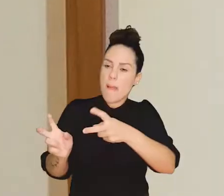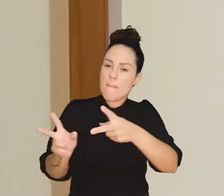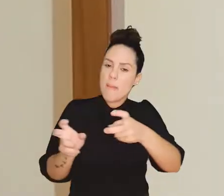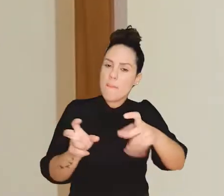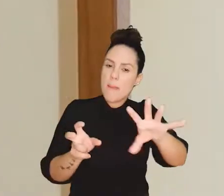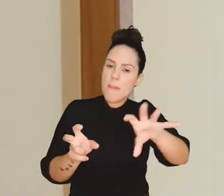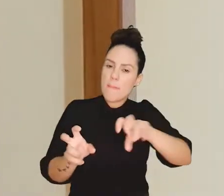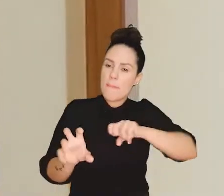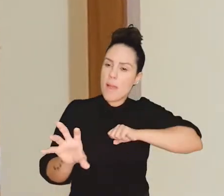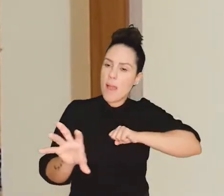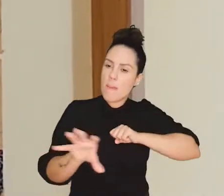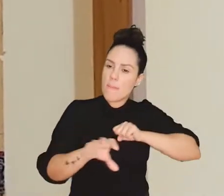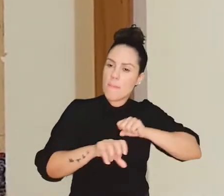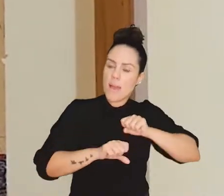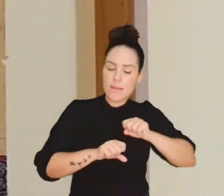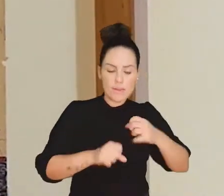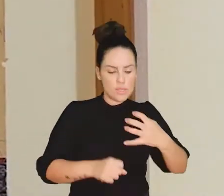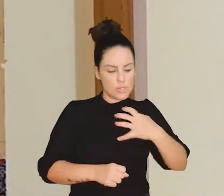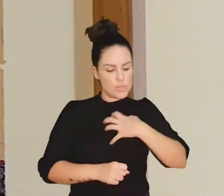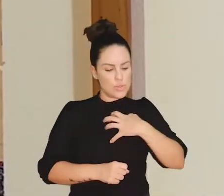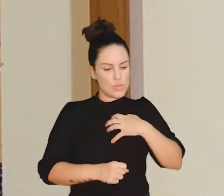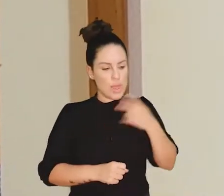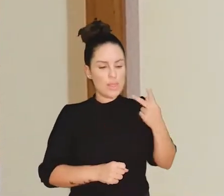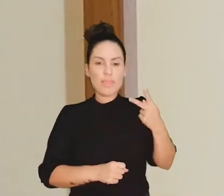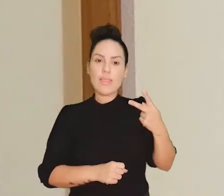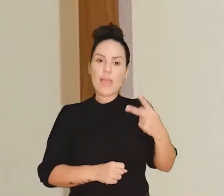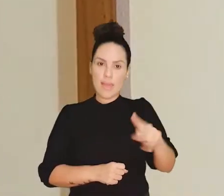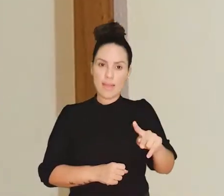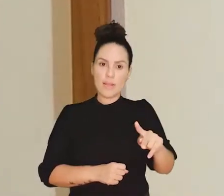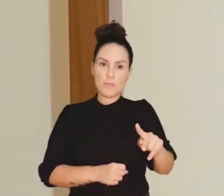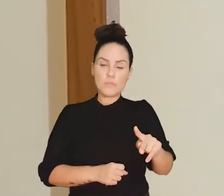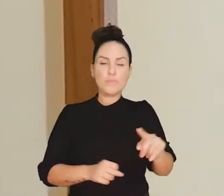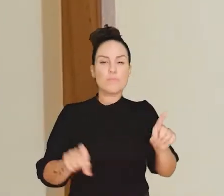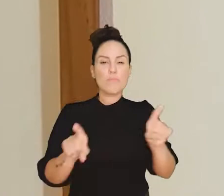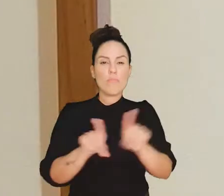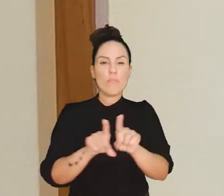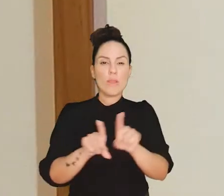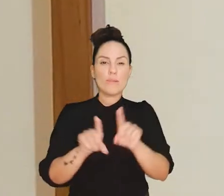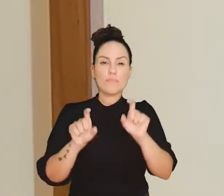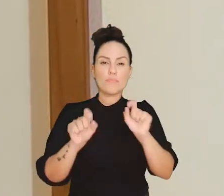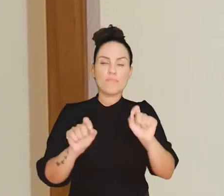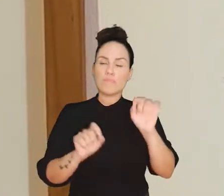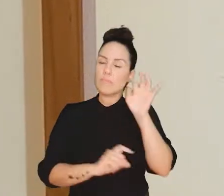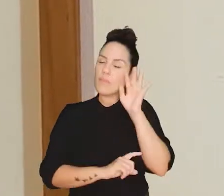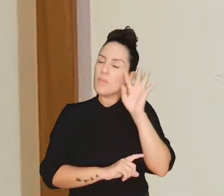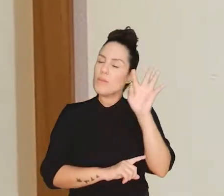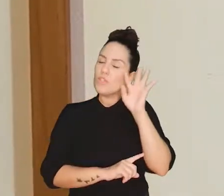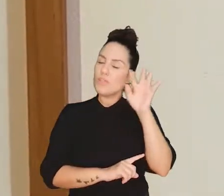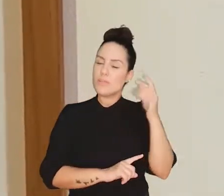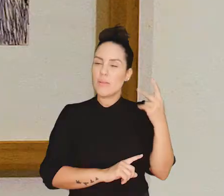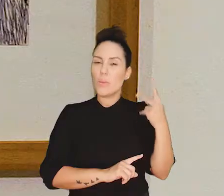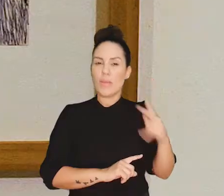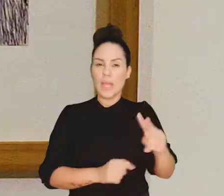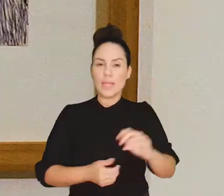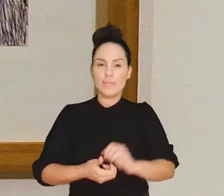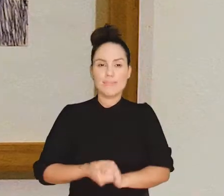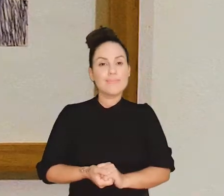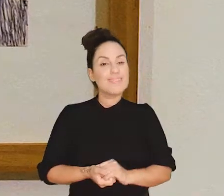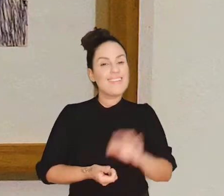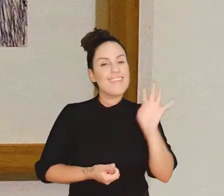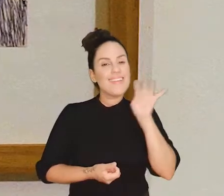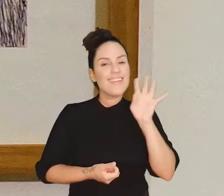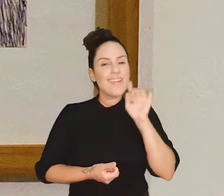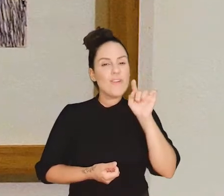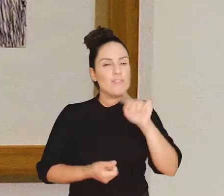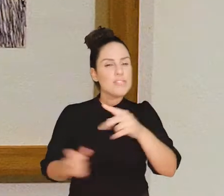arraigado a origem onde se produz, mas também extravasando esses limites pela imaginação. Vale a pena